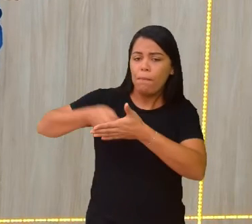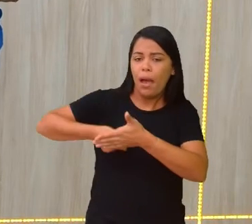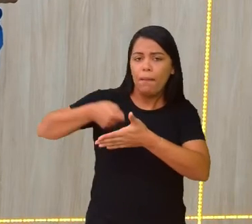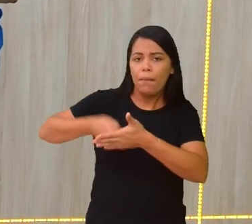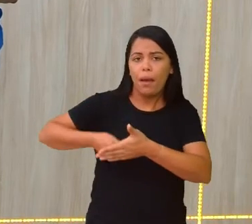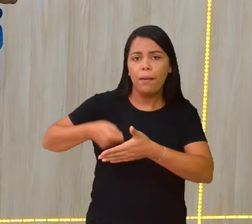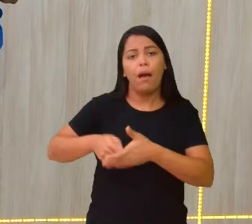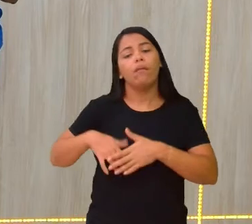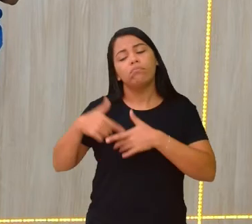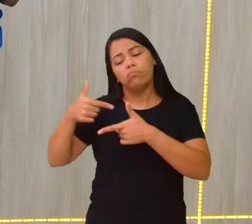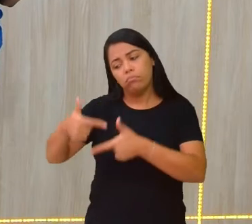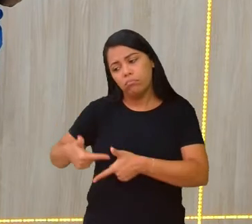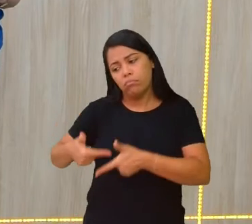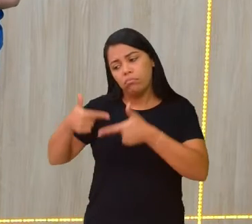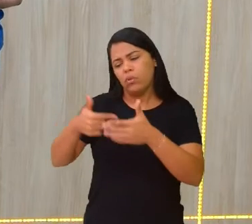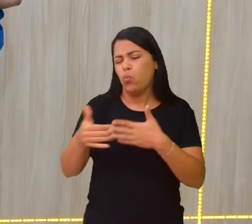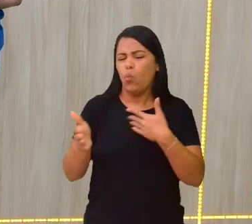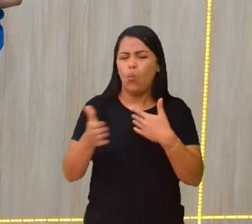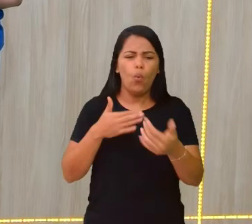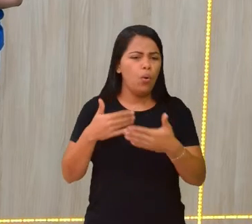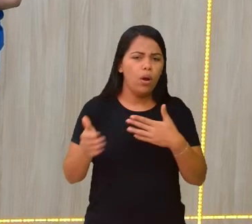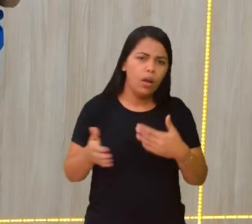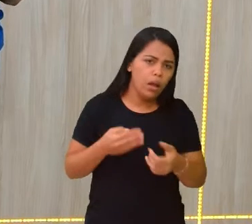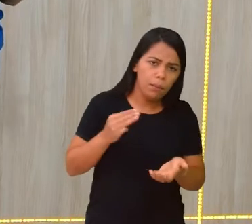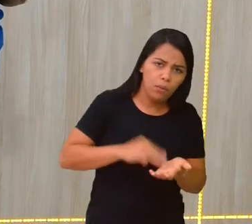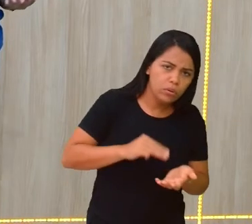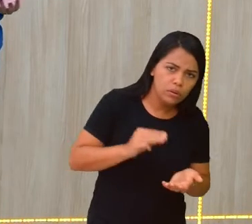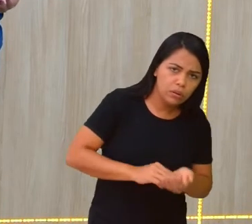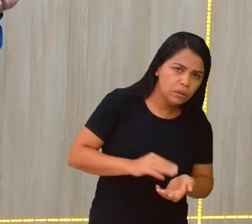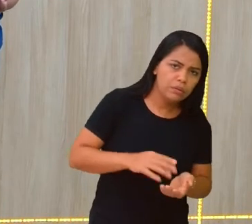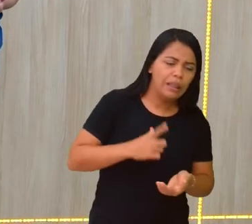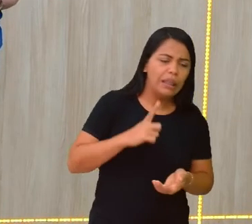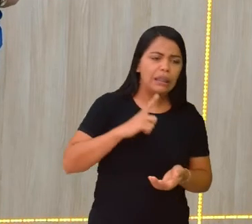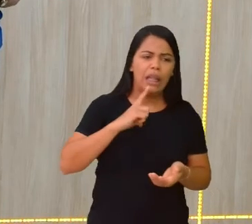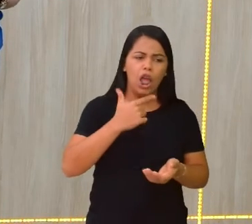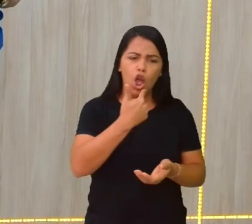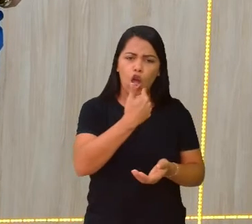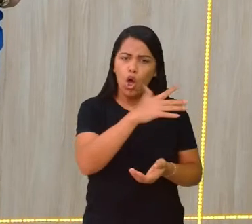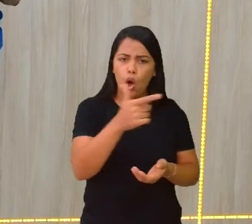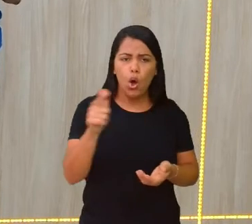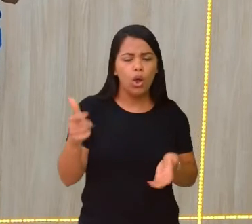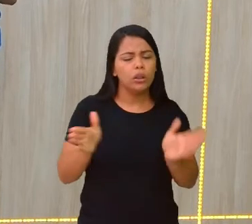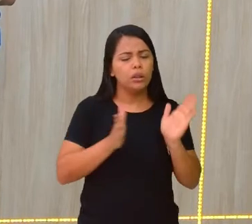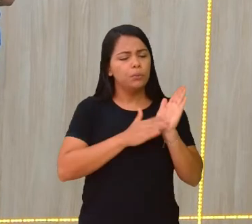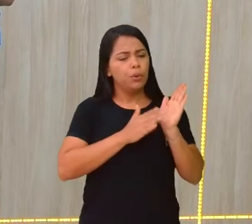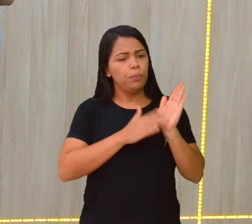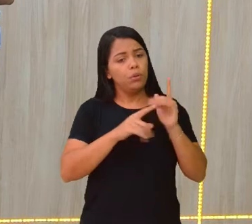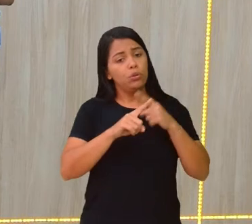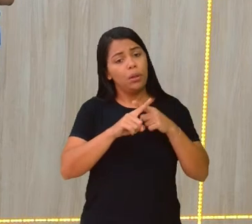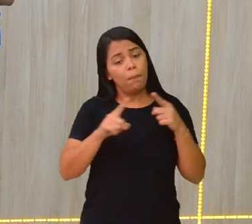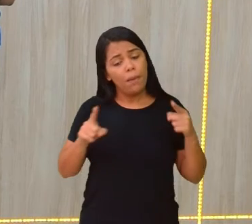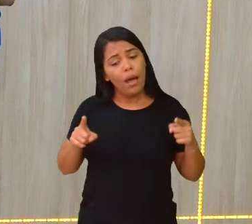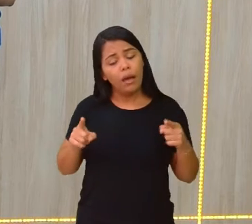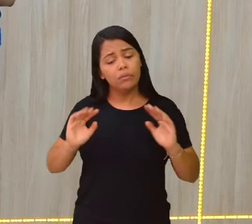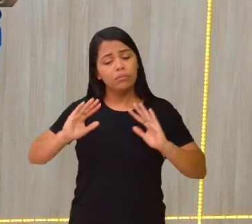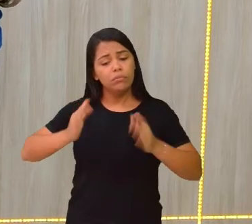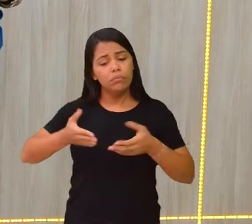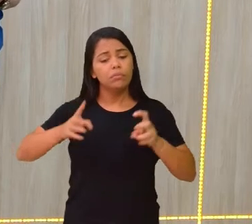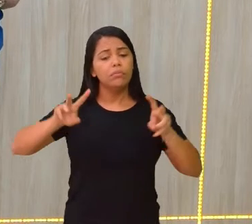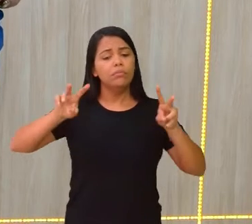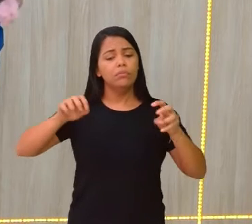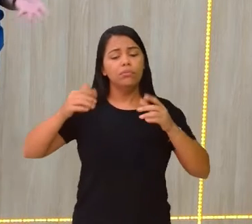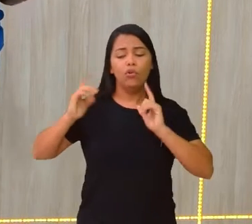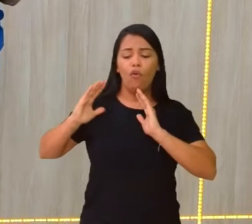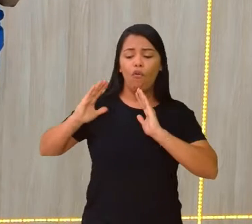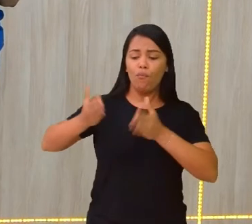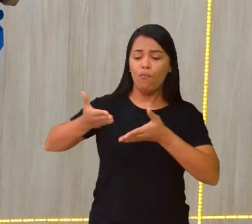ela qual for, né, independente do racismo, também existem outras causas, mas especificamente sobre esse assunto, se não